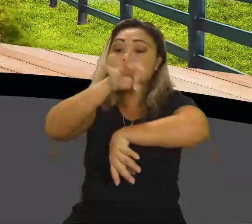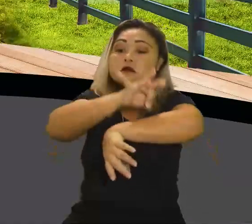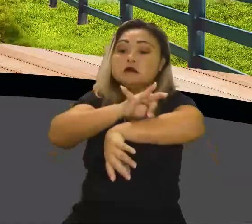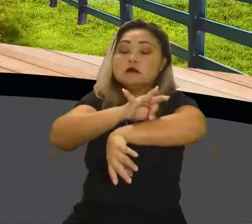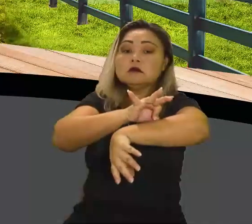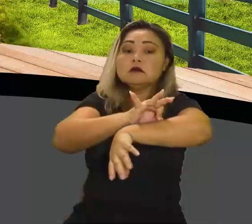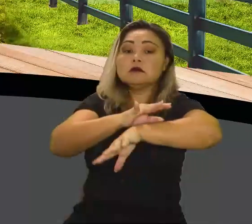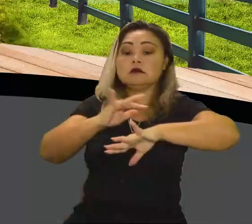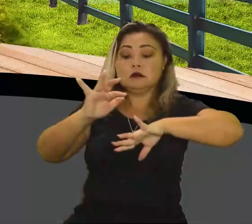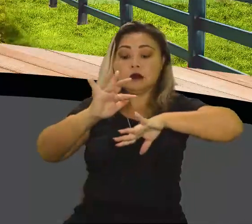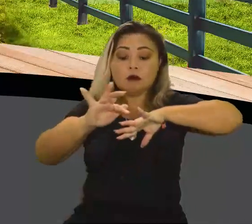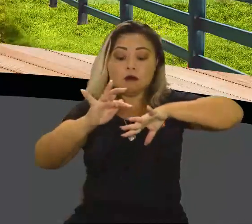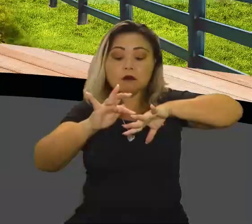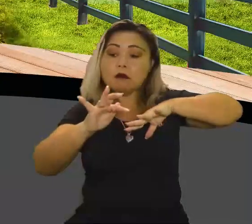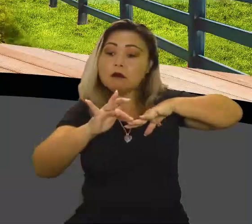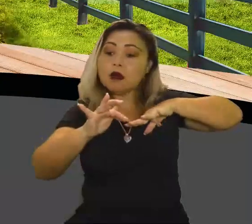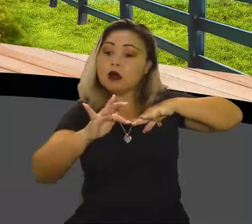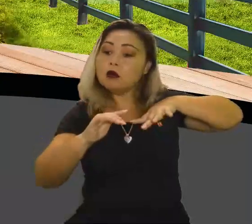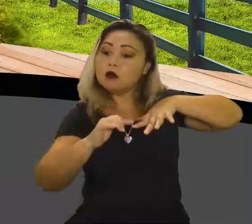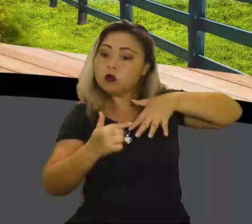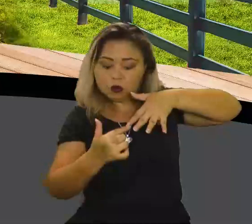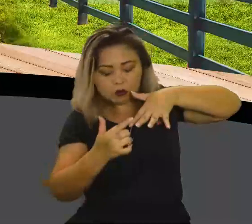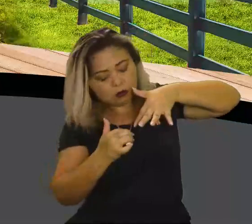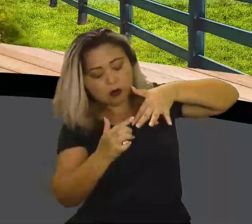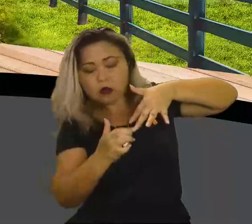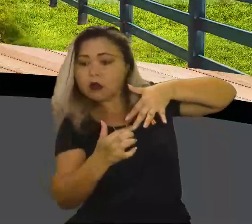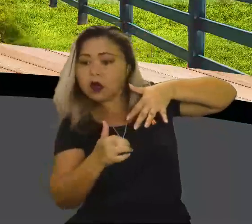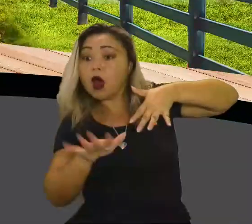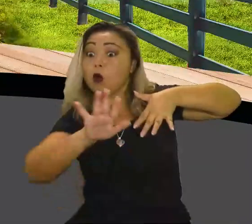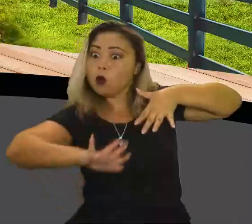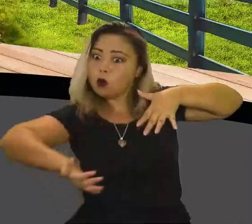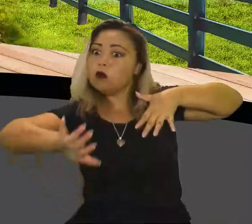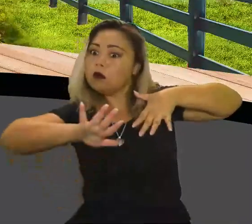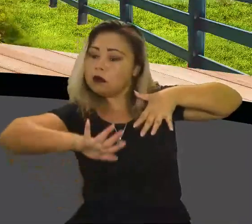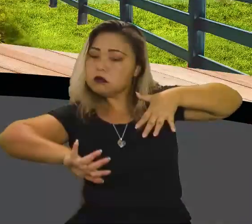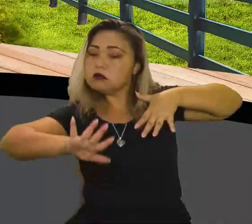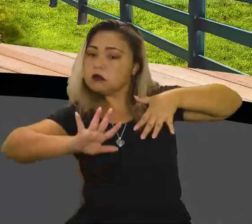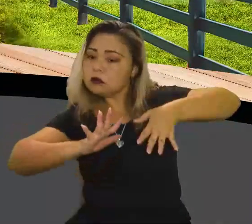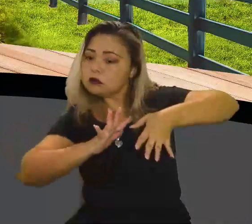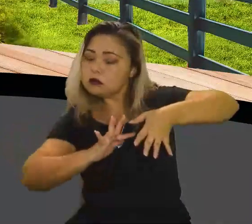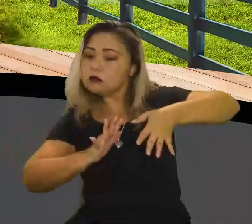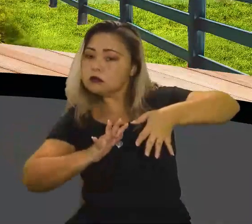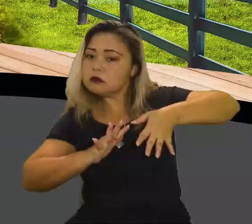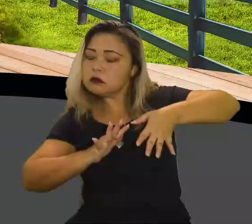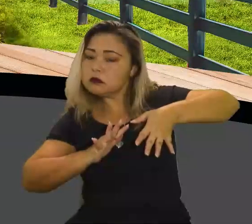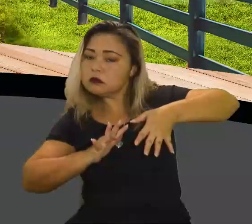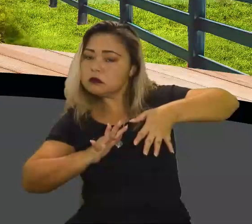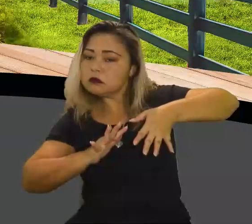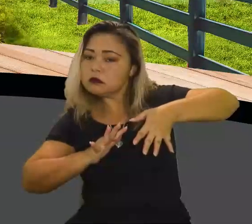de esmalte, tem que tomar muito cuidado com...